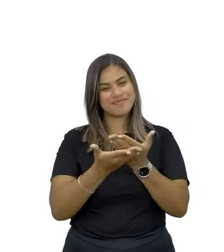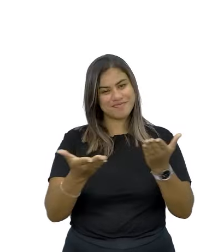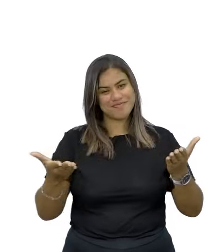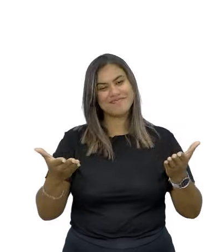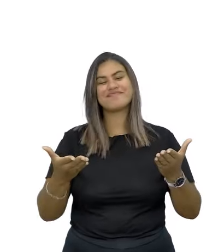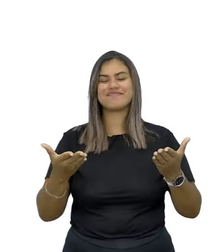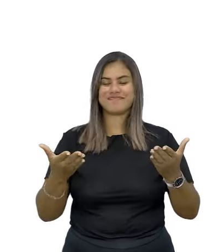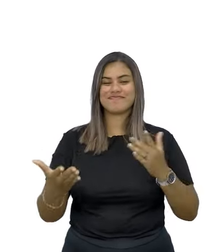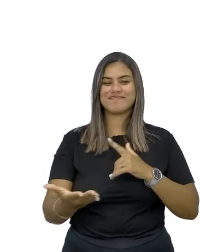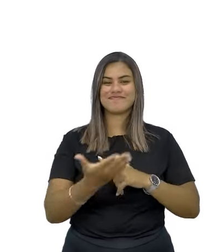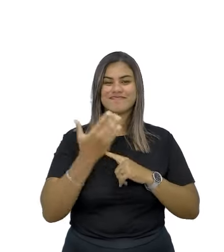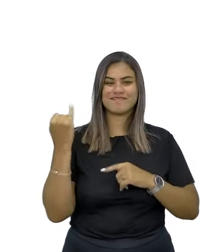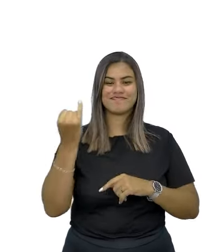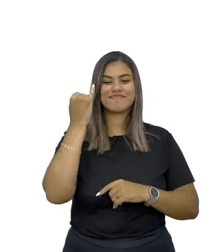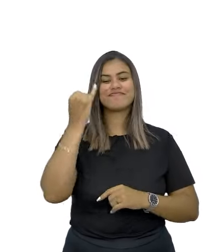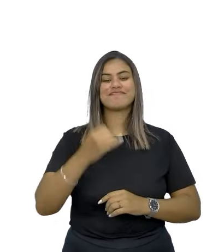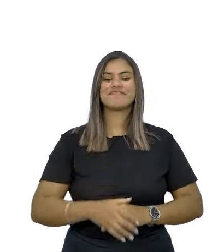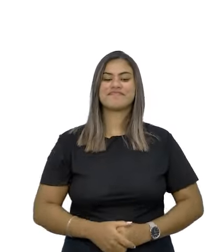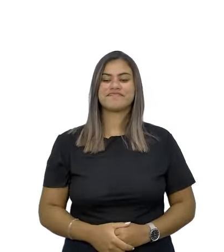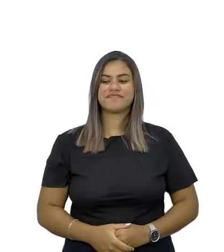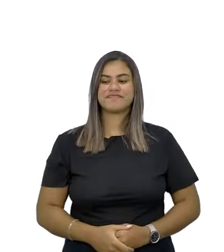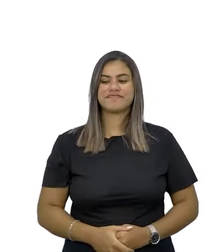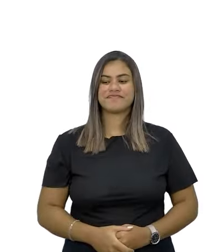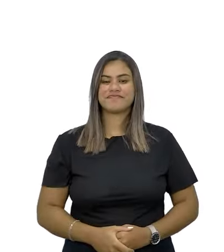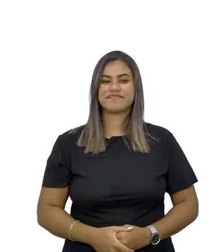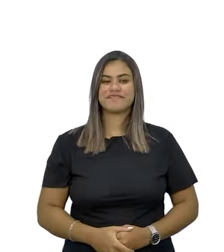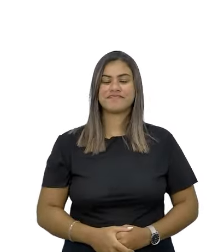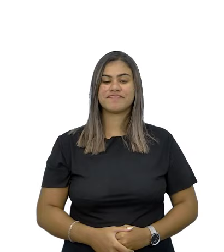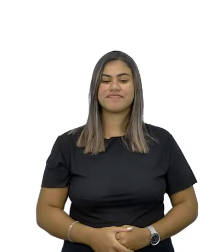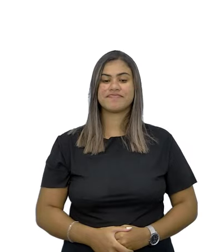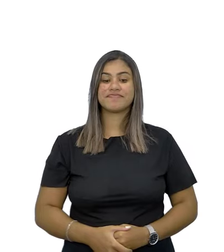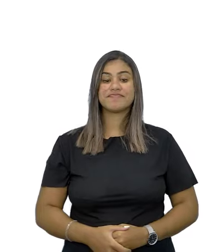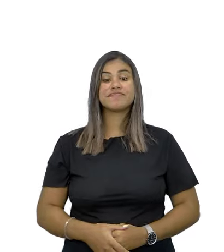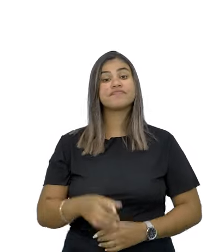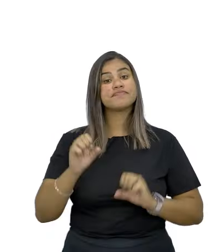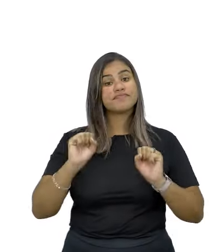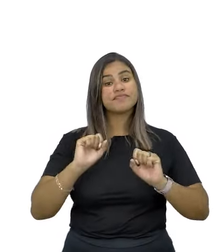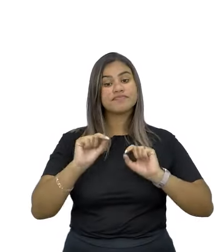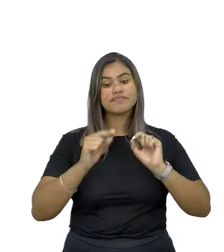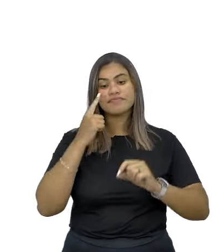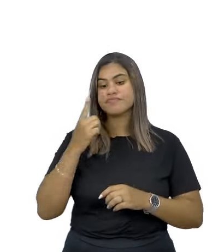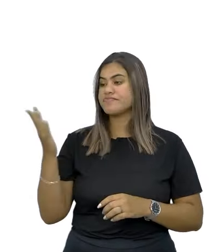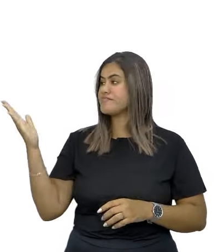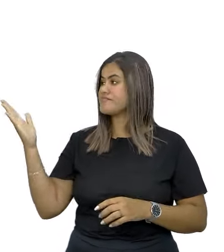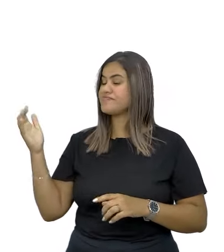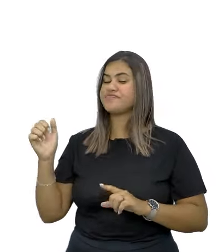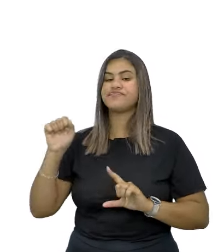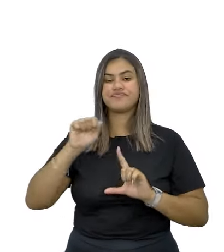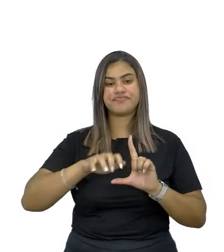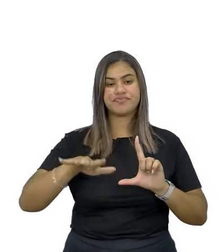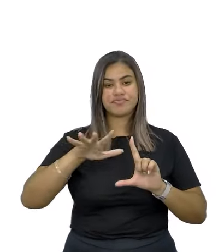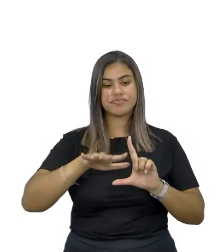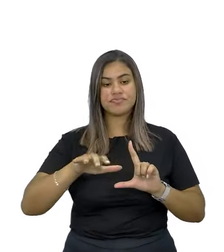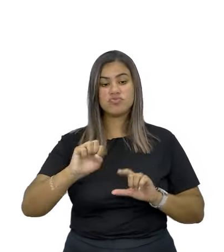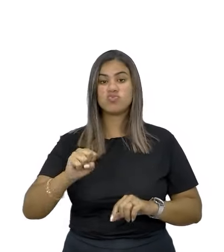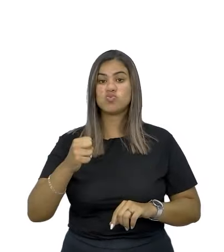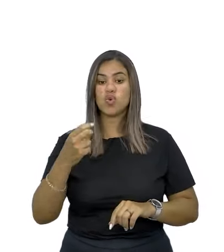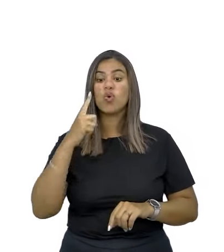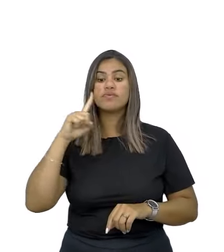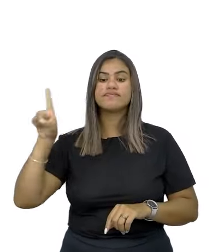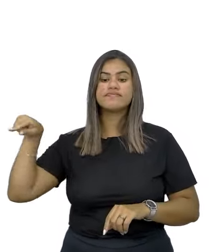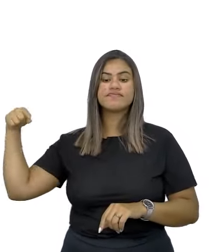sua colaboração. Você pode usar, né, esse QR Code ou entrar pelo link que está logo